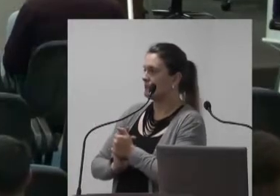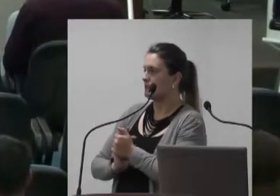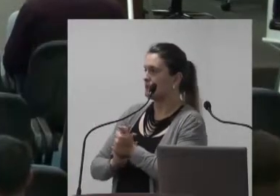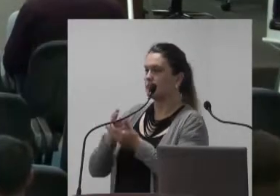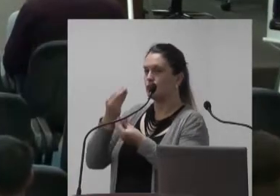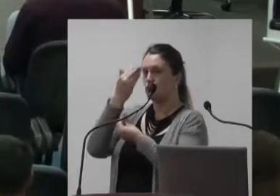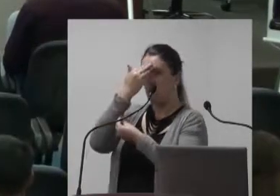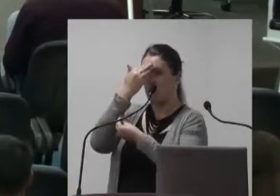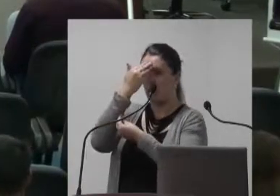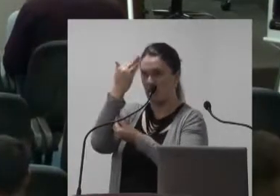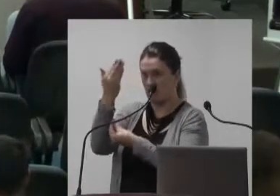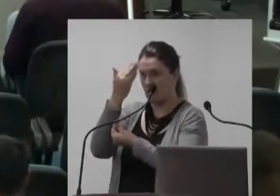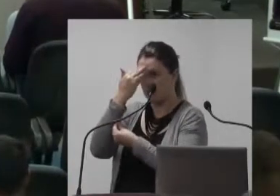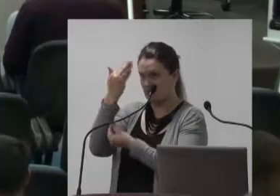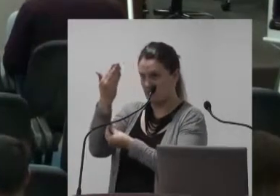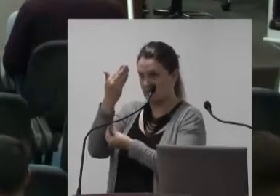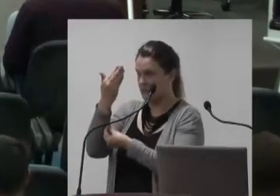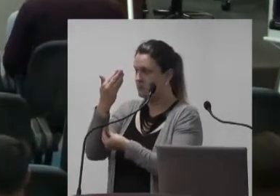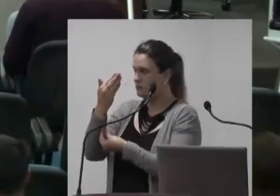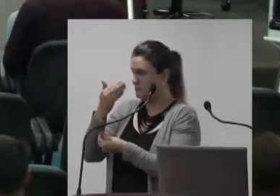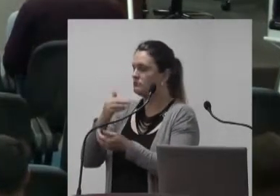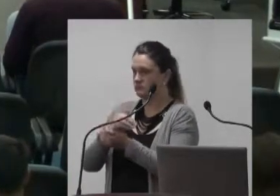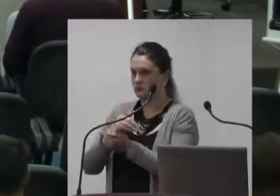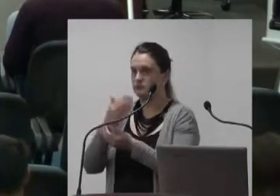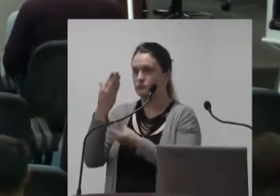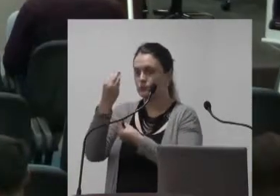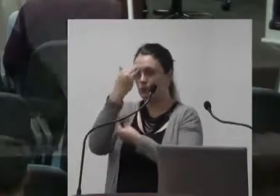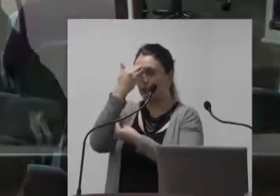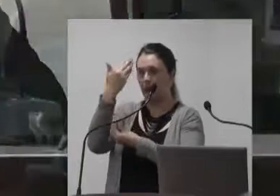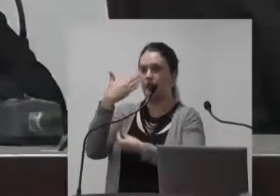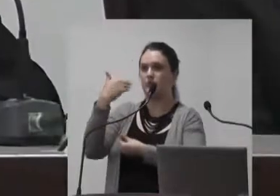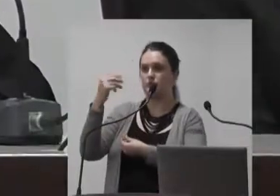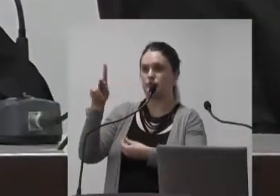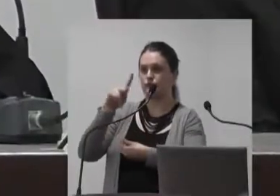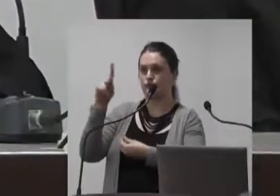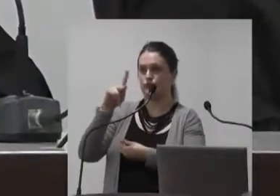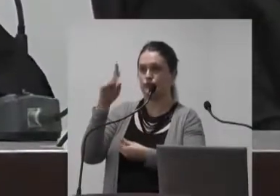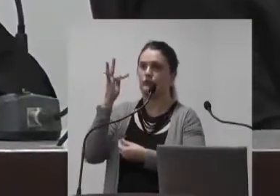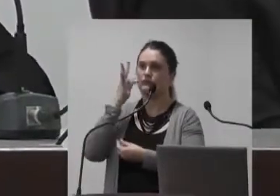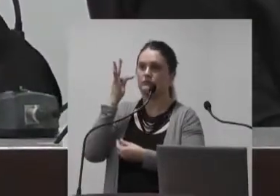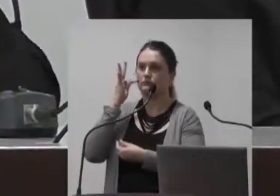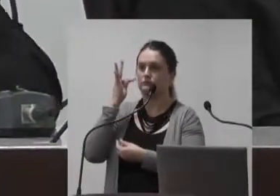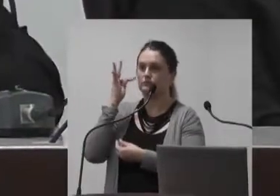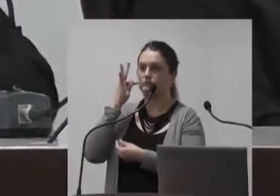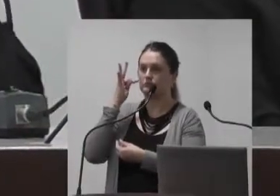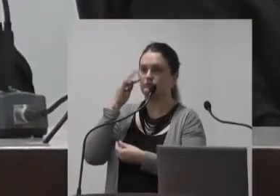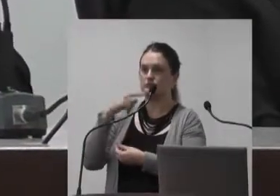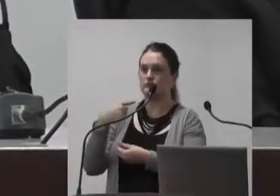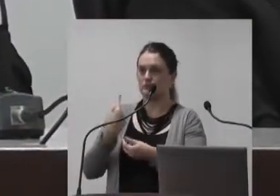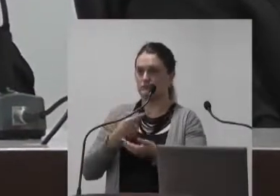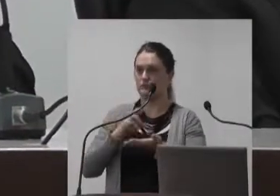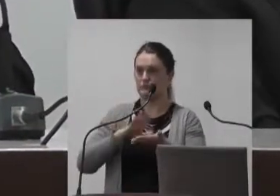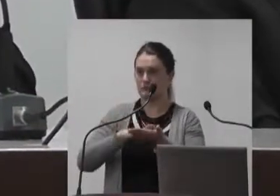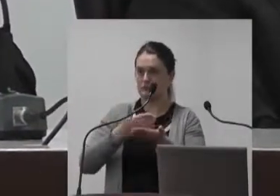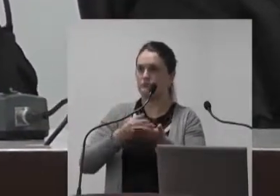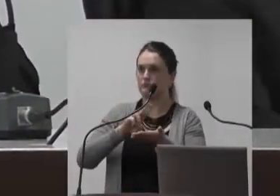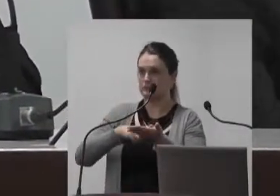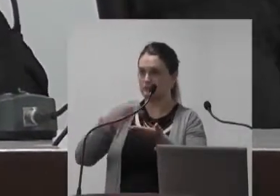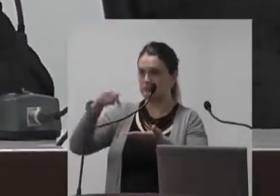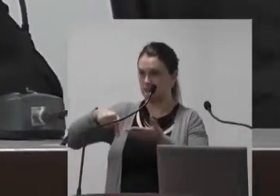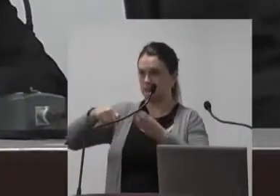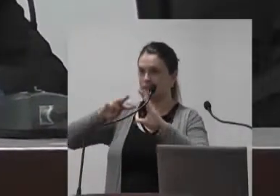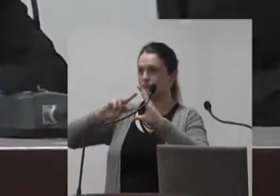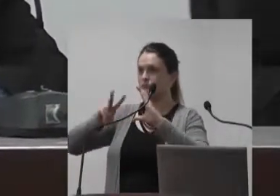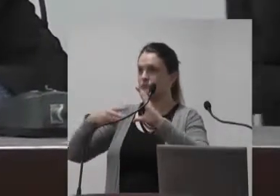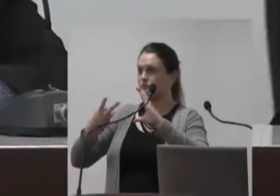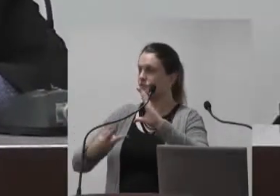Muito obrigado, então. Vou chamar de professora Tatiane Aparecida Rocha, é a nossa intérprete aqui na Câmara de